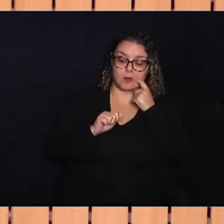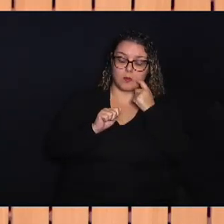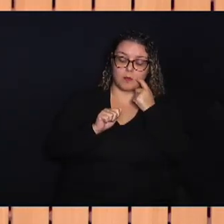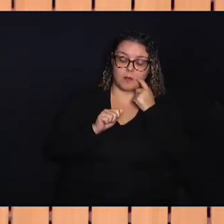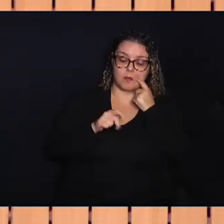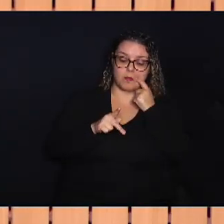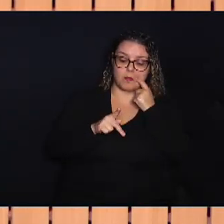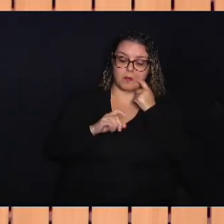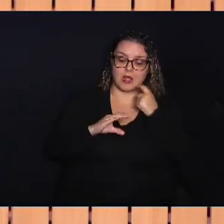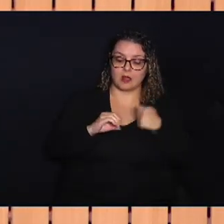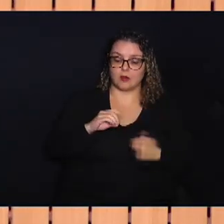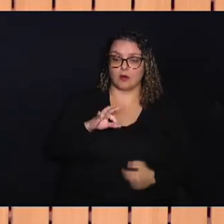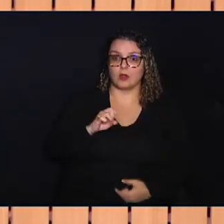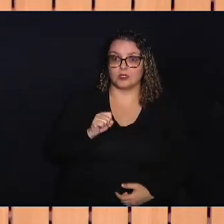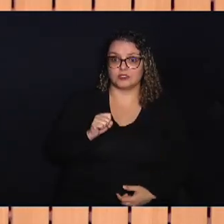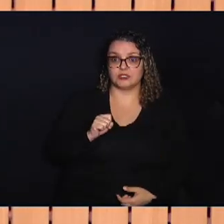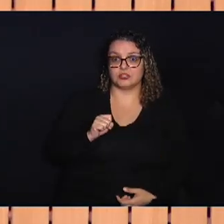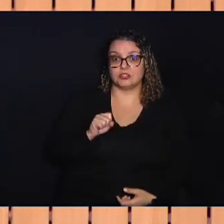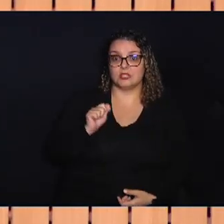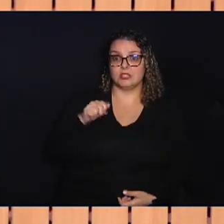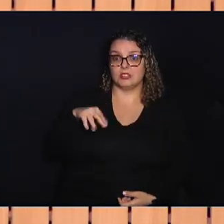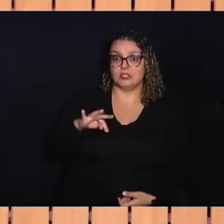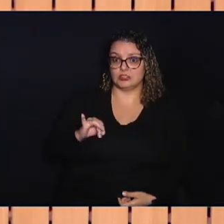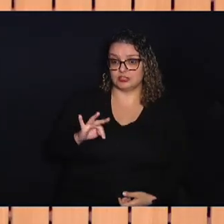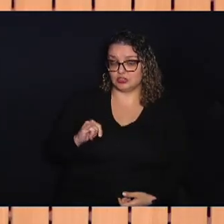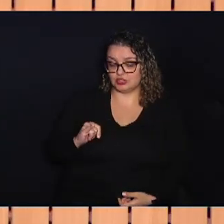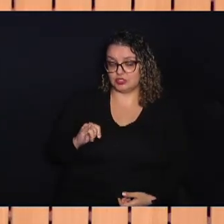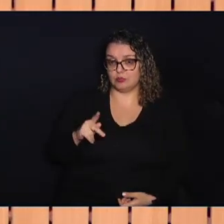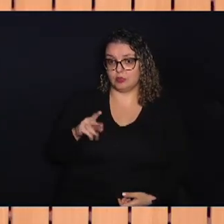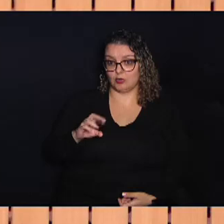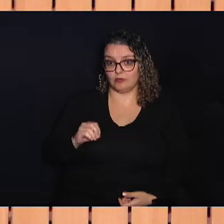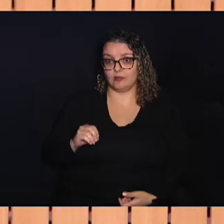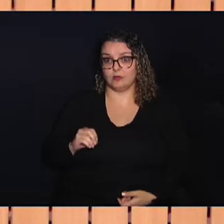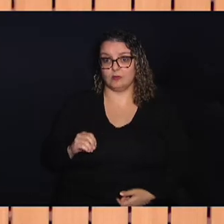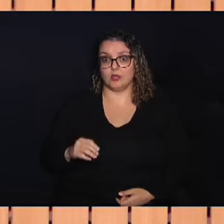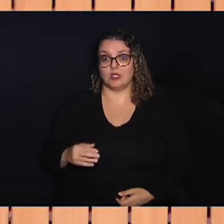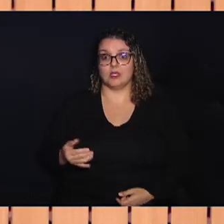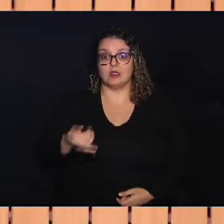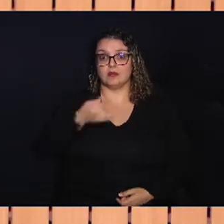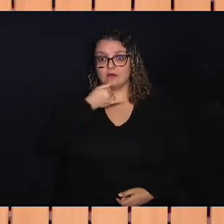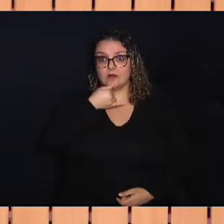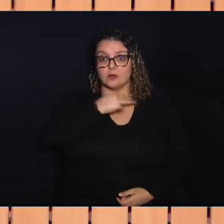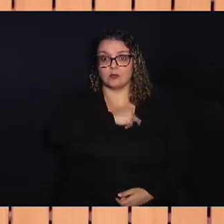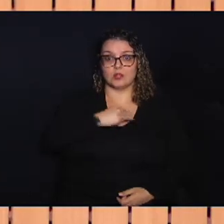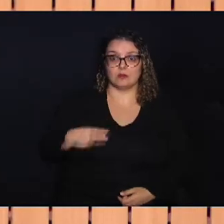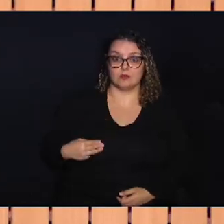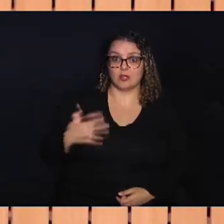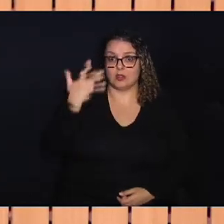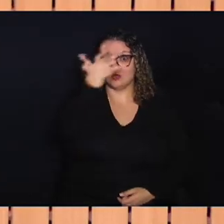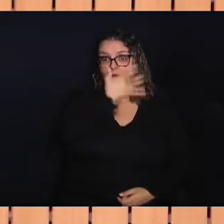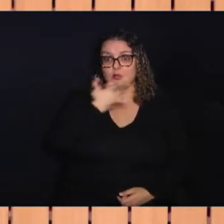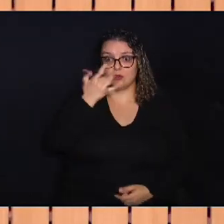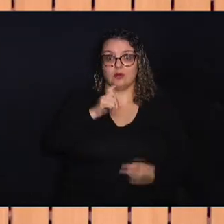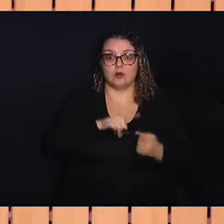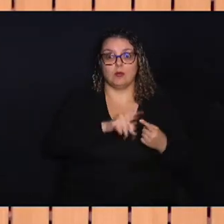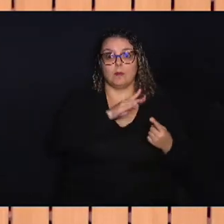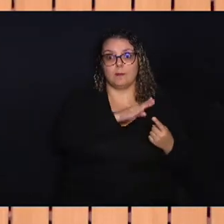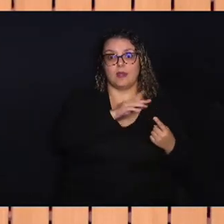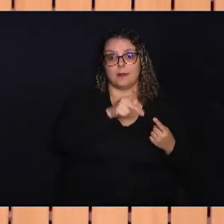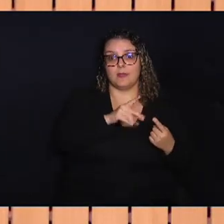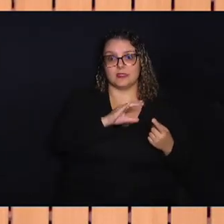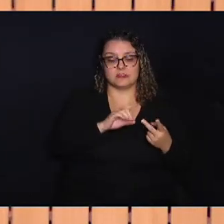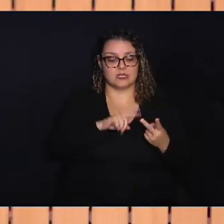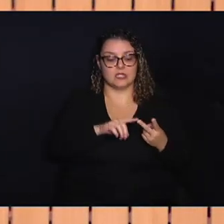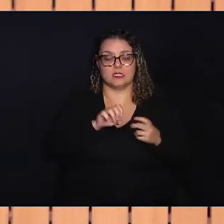ministro Haddad anunciou um conjunto de cortes no BPC, na saúde,